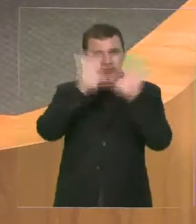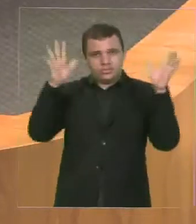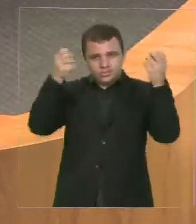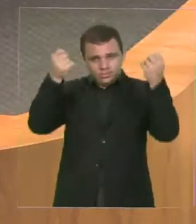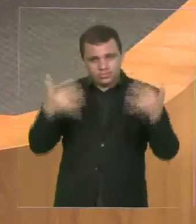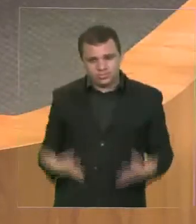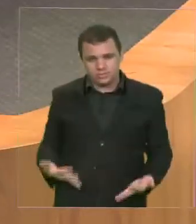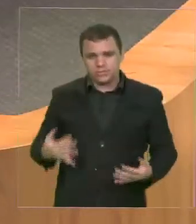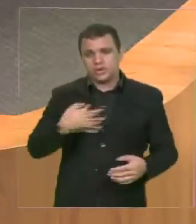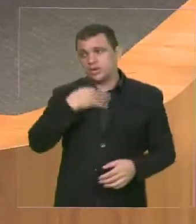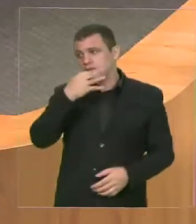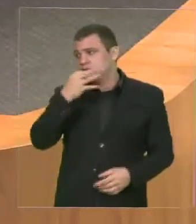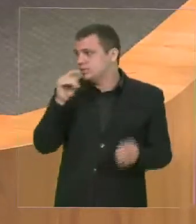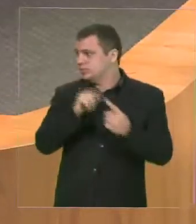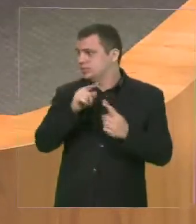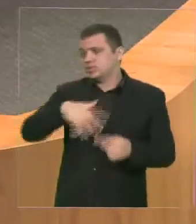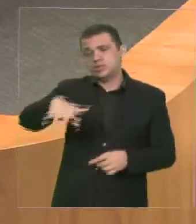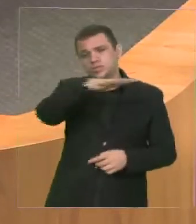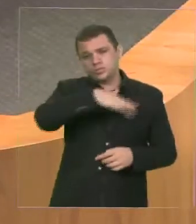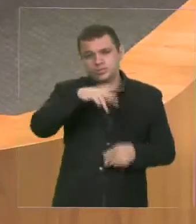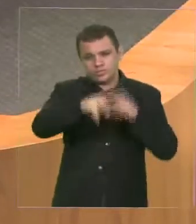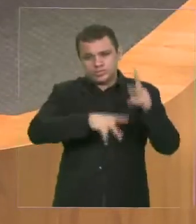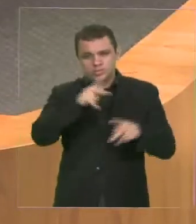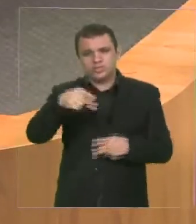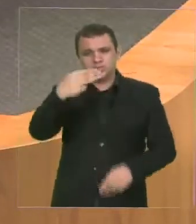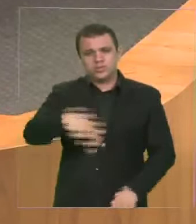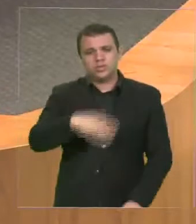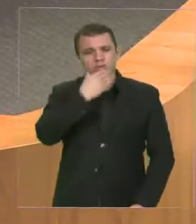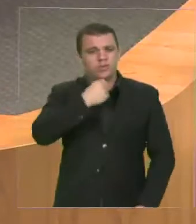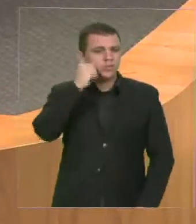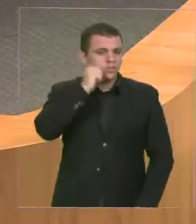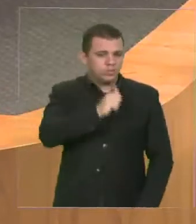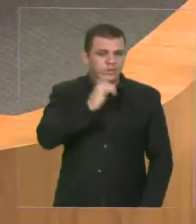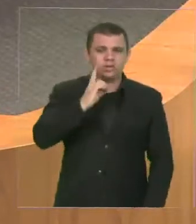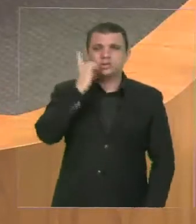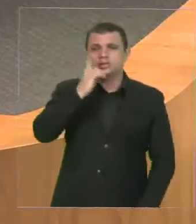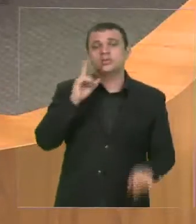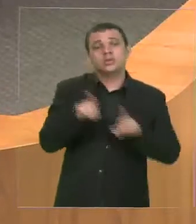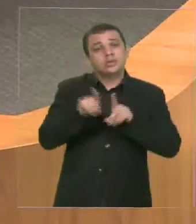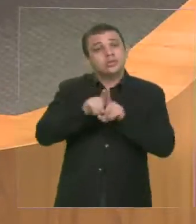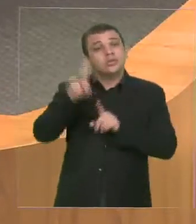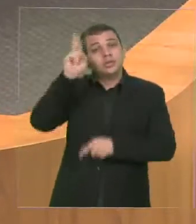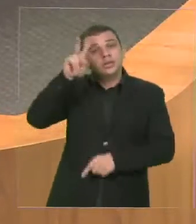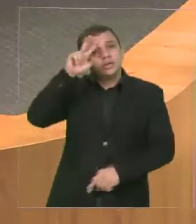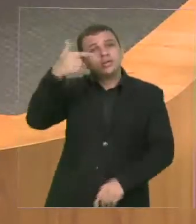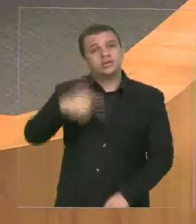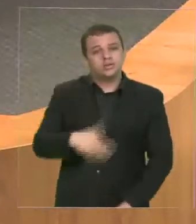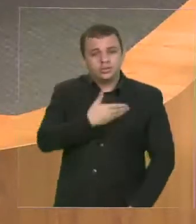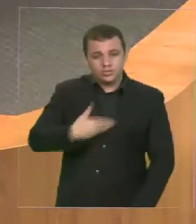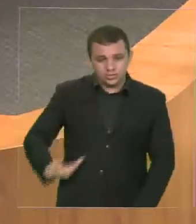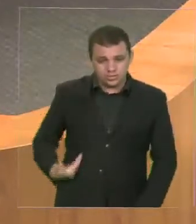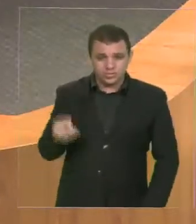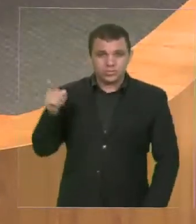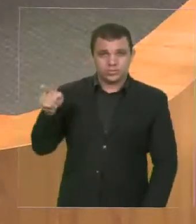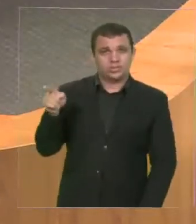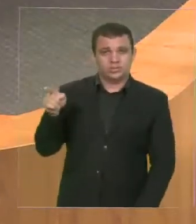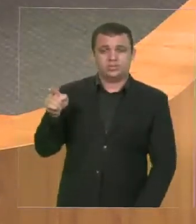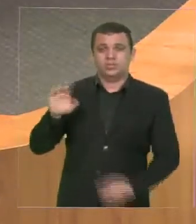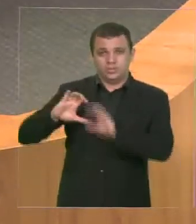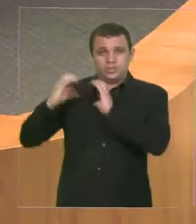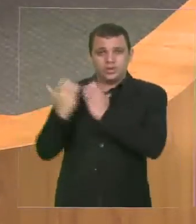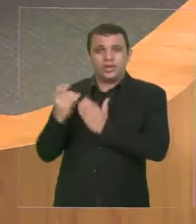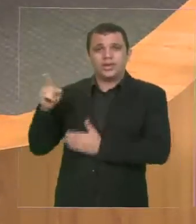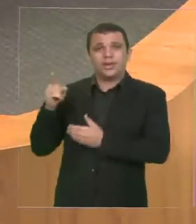acho, aqui para todo o povo do Maranhão, para os senhores e senhoras deputados e deputadas, e lembrando mais uma vez que o governador comunista recebeu